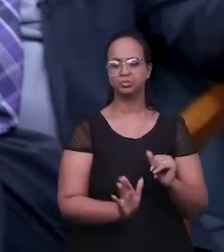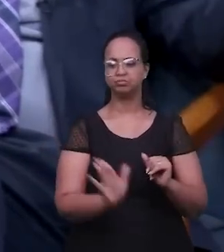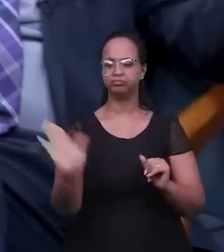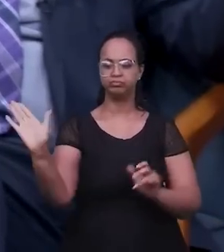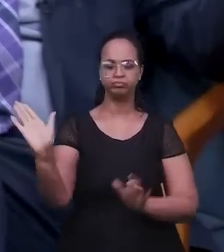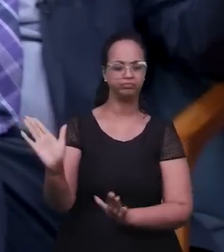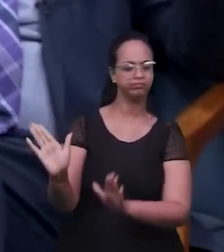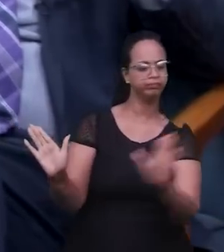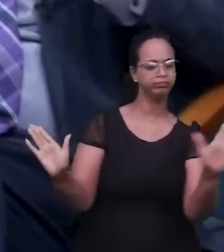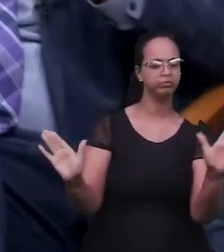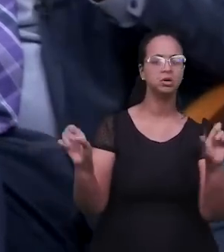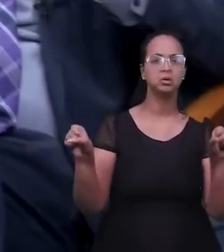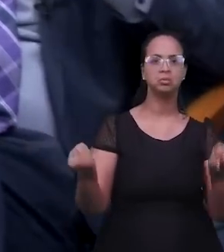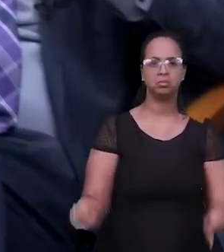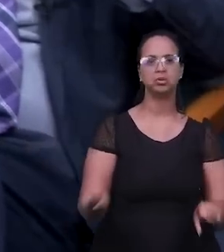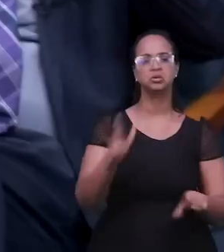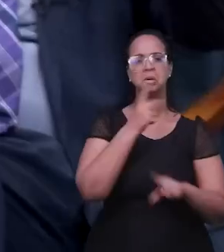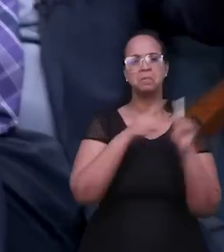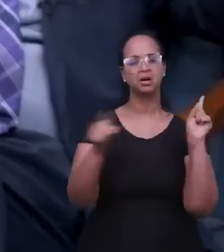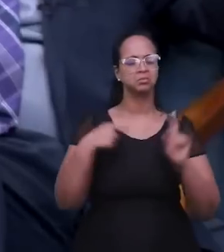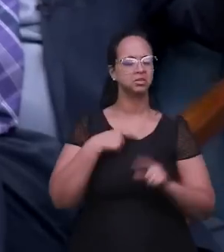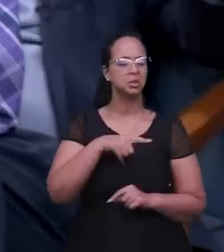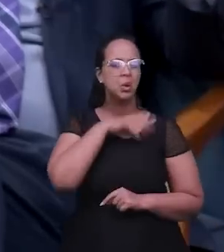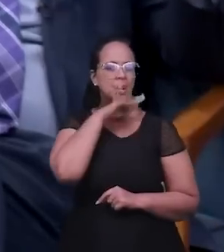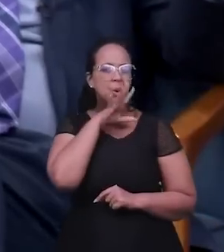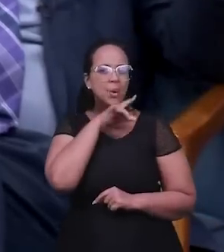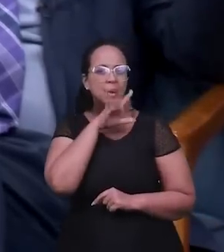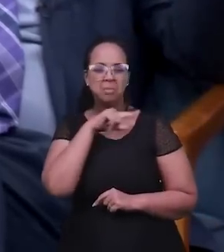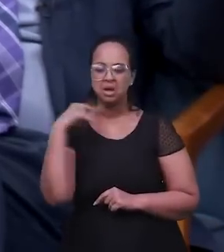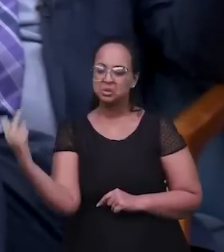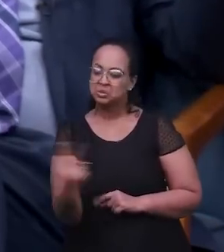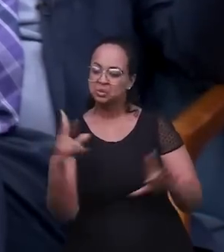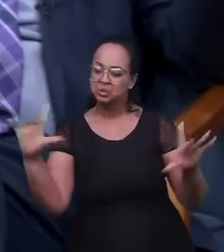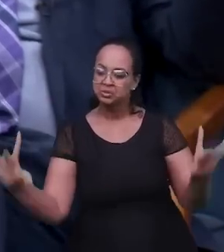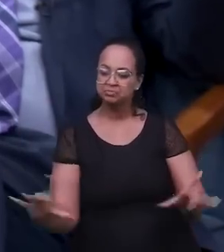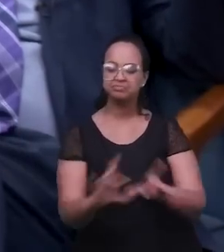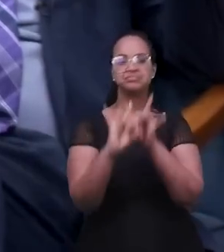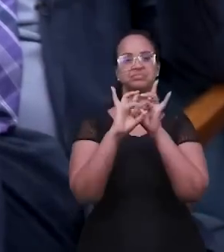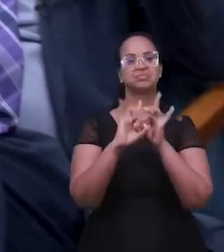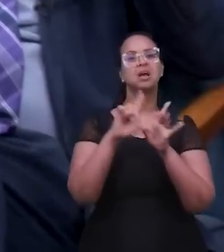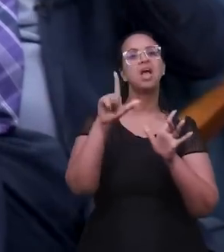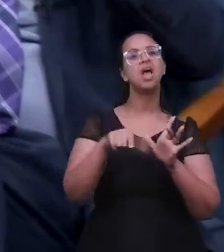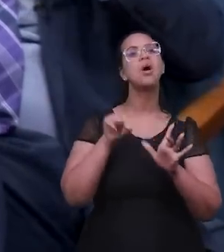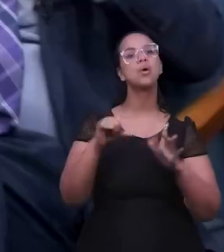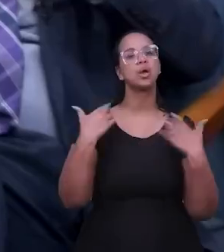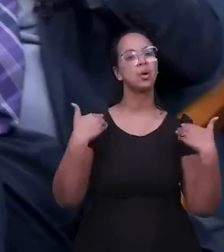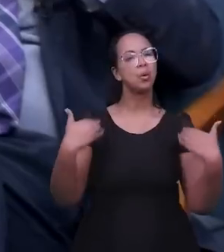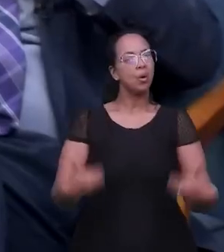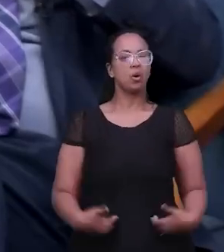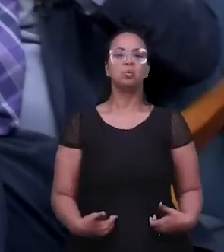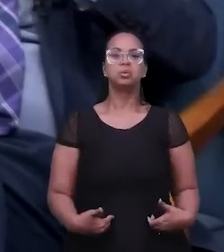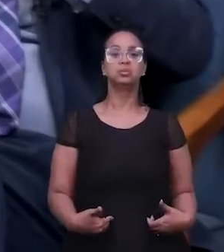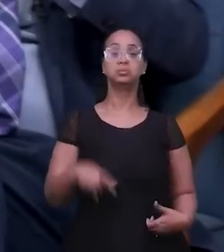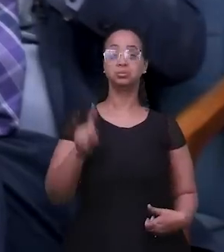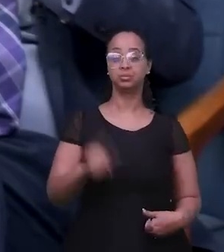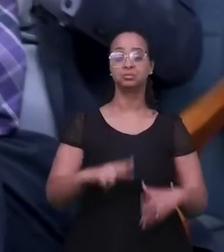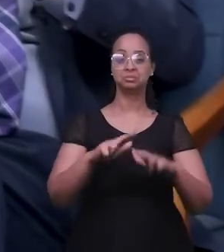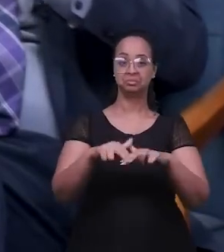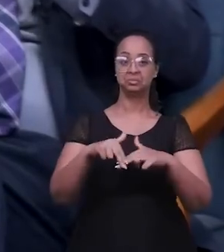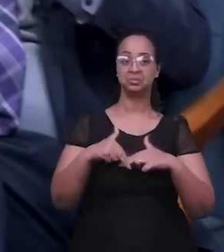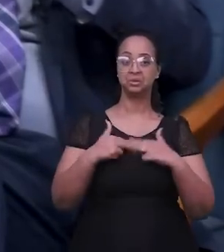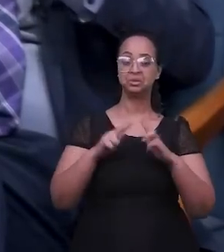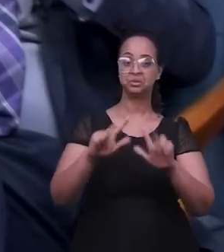ter se separado, eles poderiam cada um ir por um lado. Teria sido terrível para a igreja, mas eles se somaram. Isso é